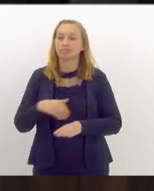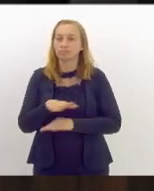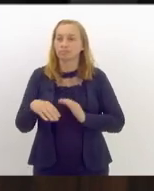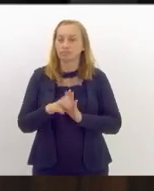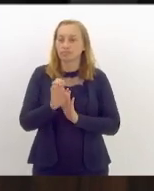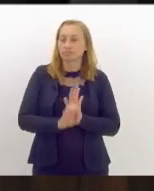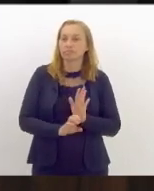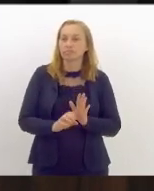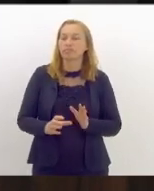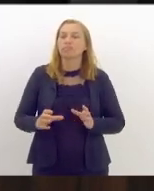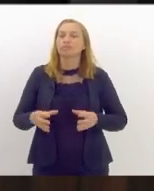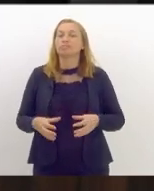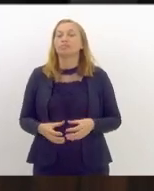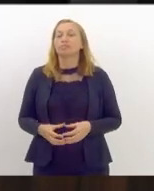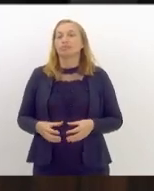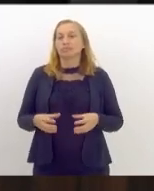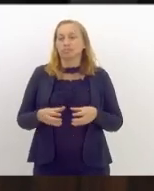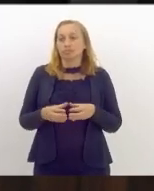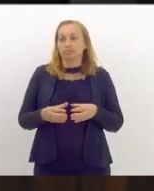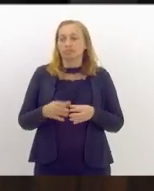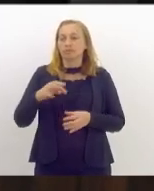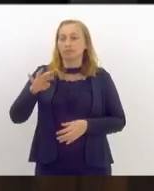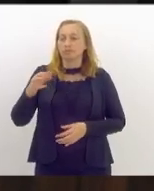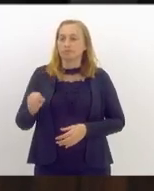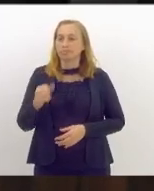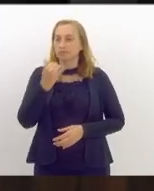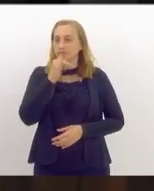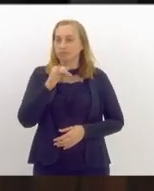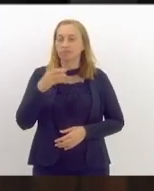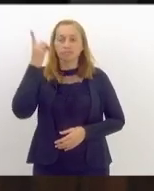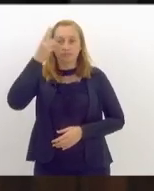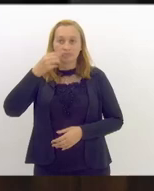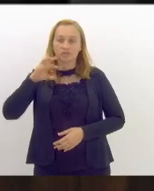pela comissão de Minas e energia Deputado Chico Machado